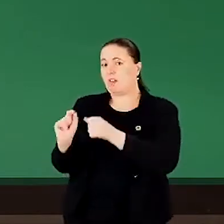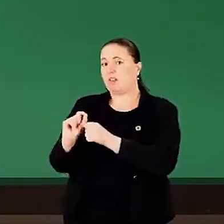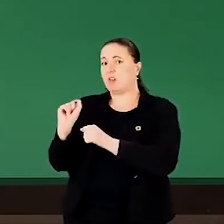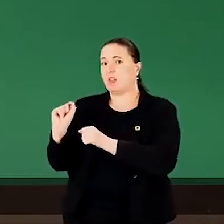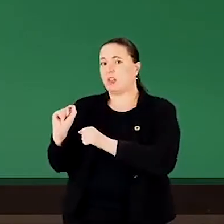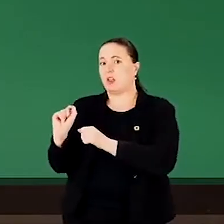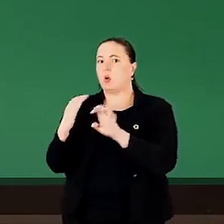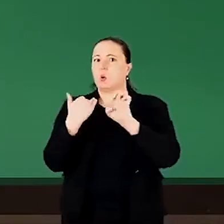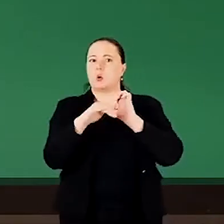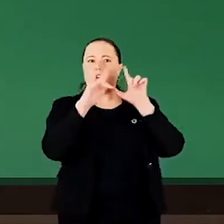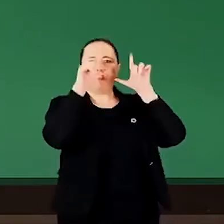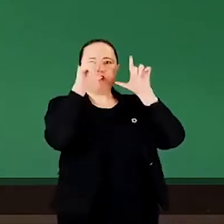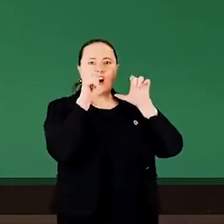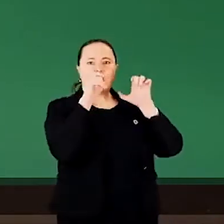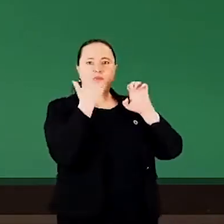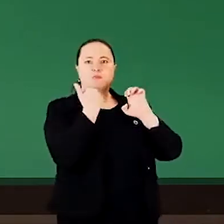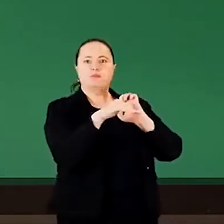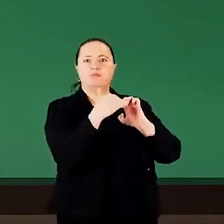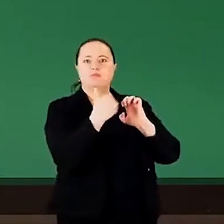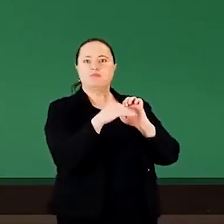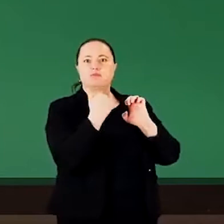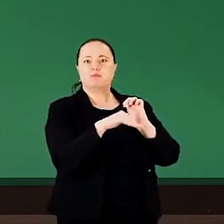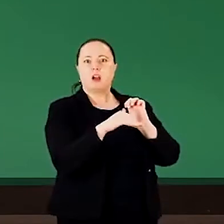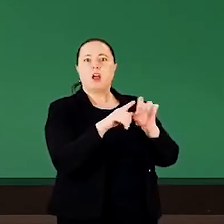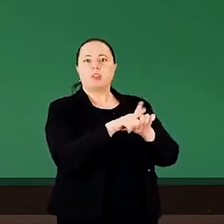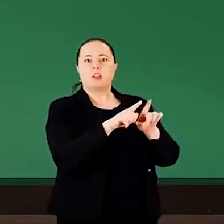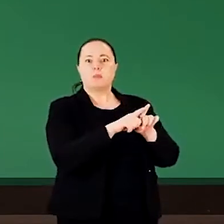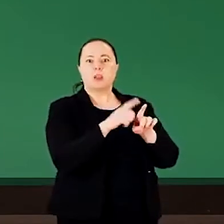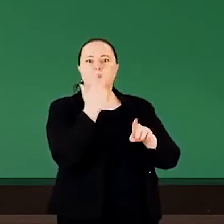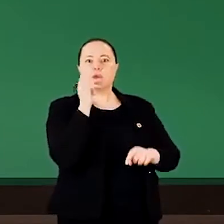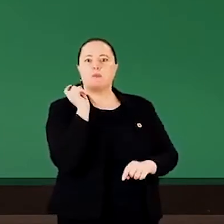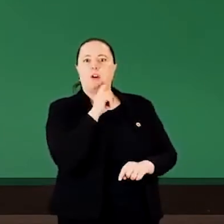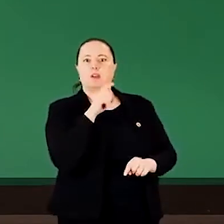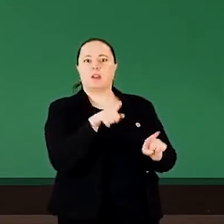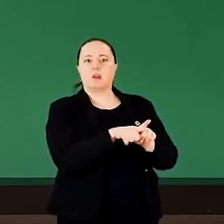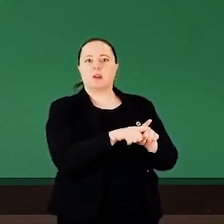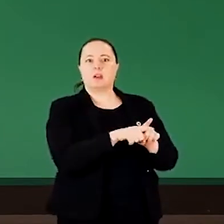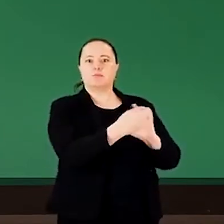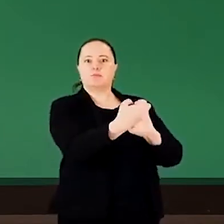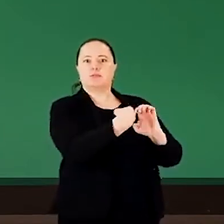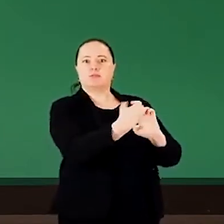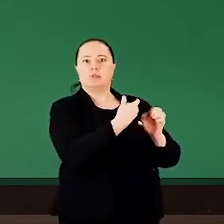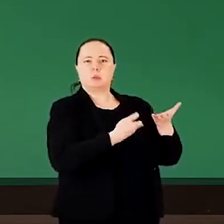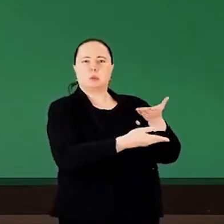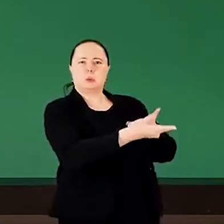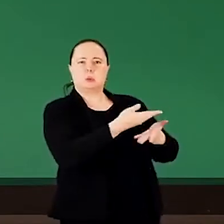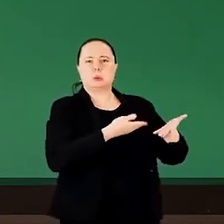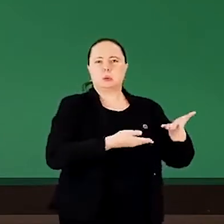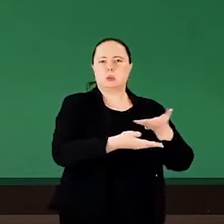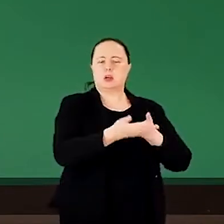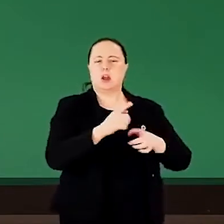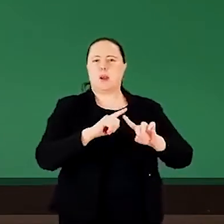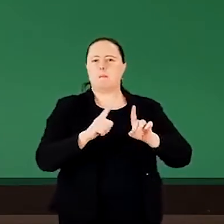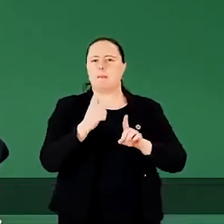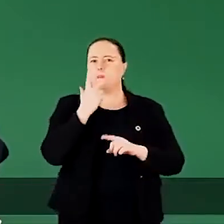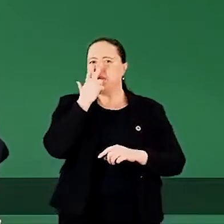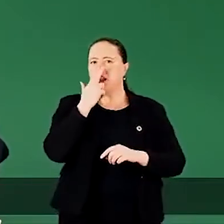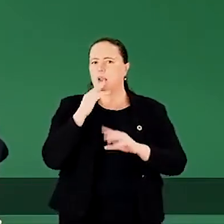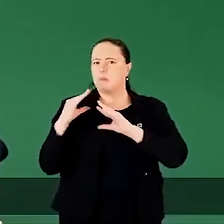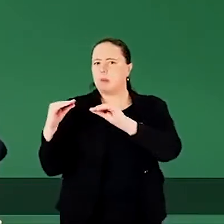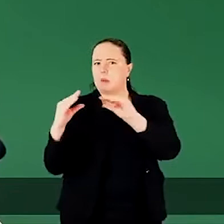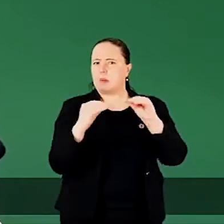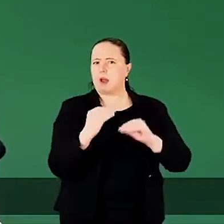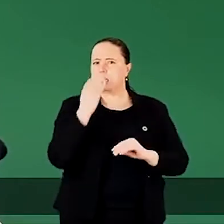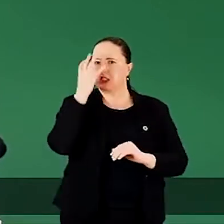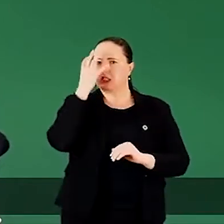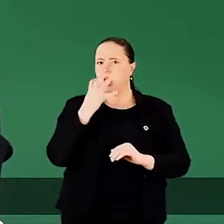menina mandava fotos falsas e pedia foto dos meninos. As conversas iam ficando sérias. Aí